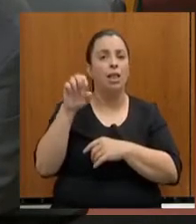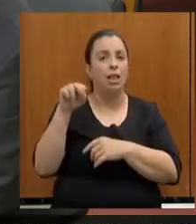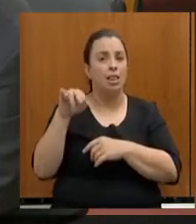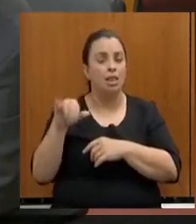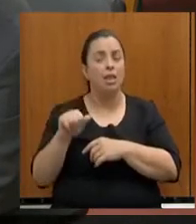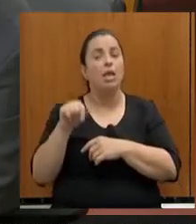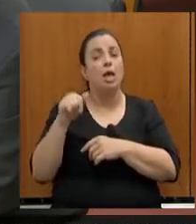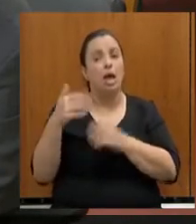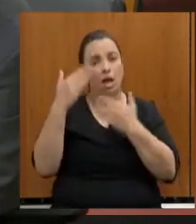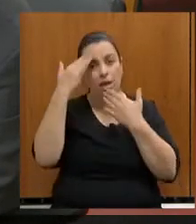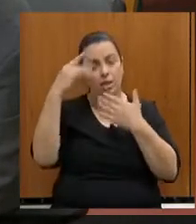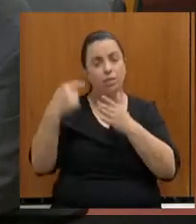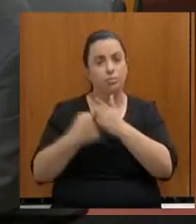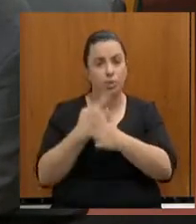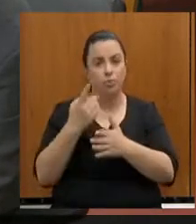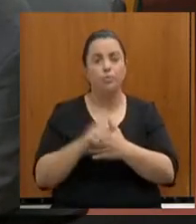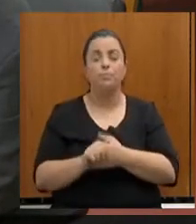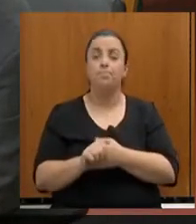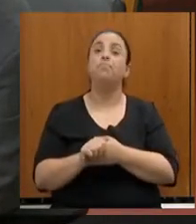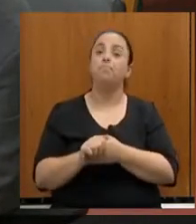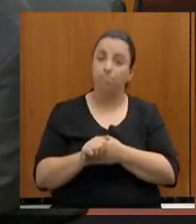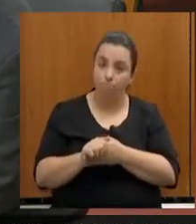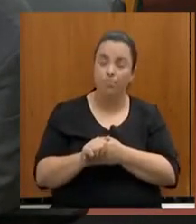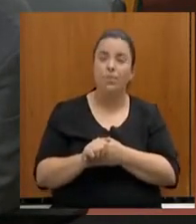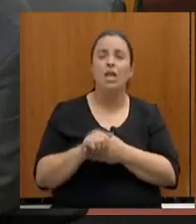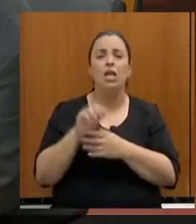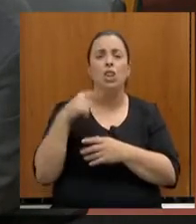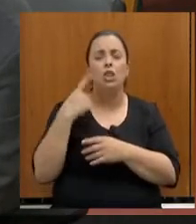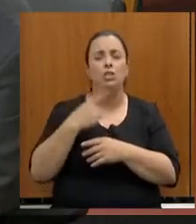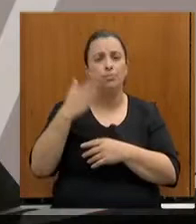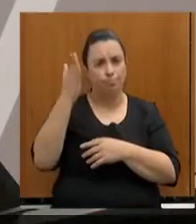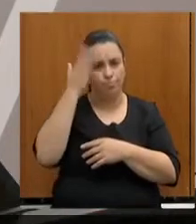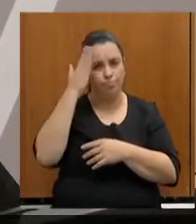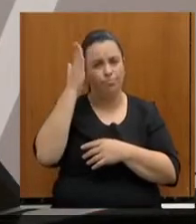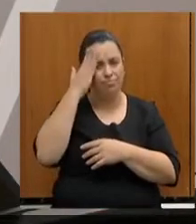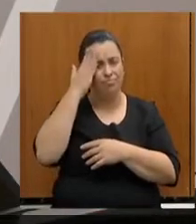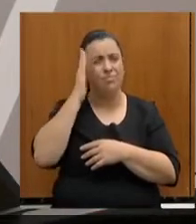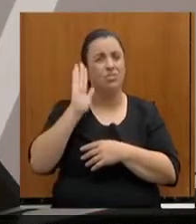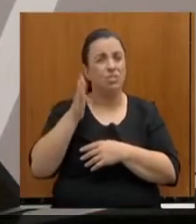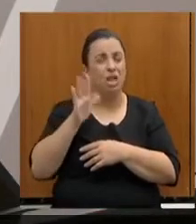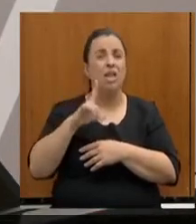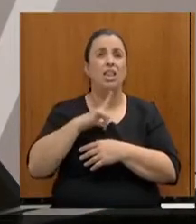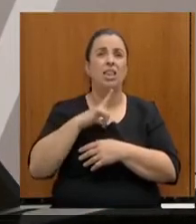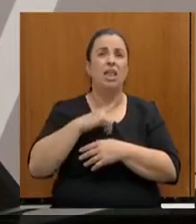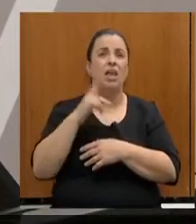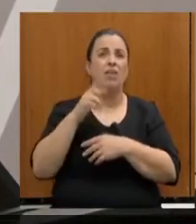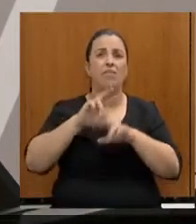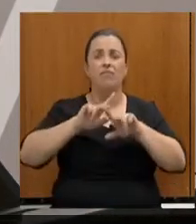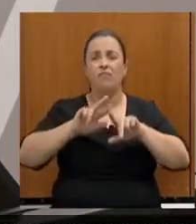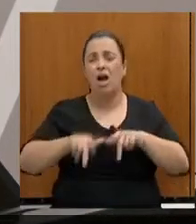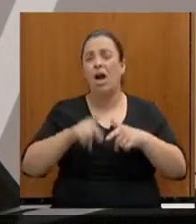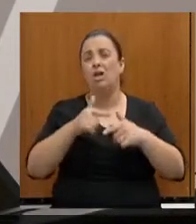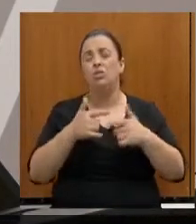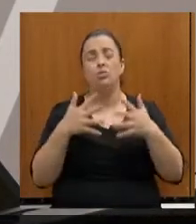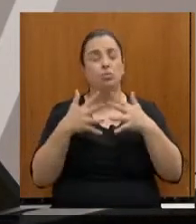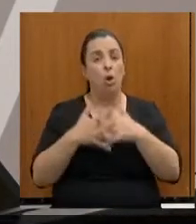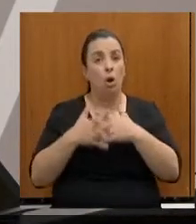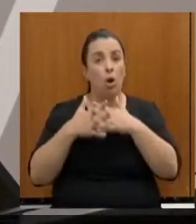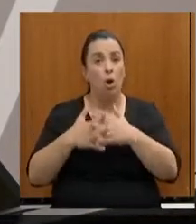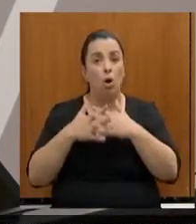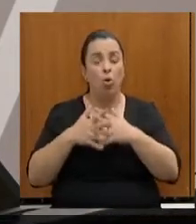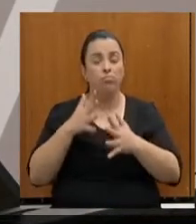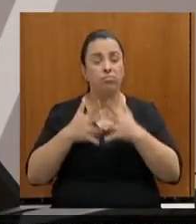pergunta é deputada é sabido net nós temos uma série de conflitos principalmente relacionadas a